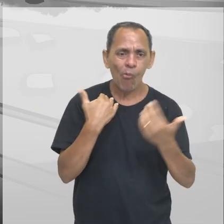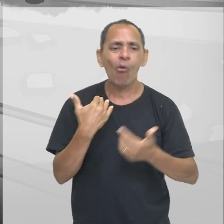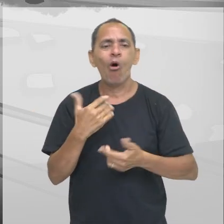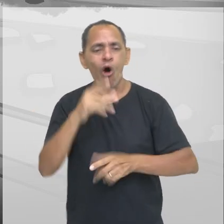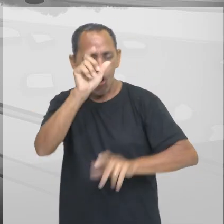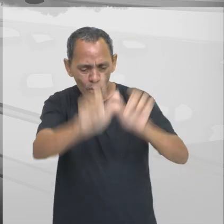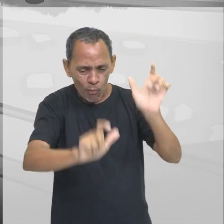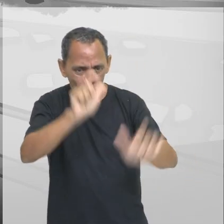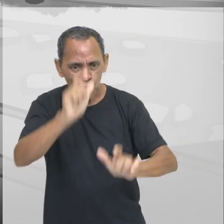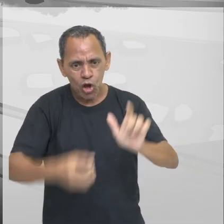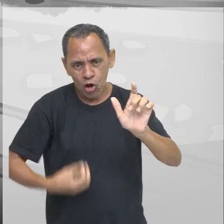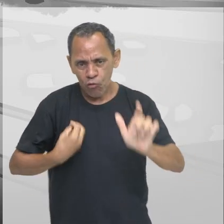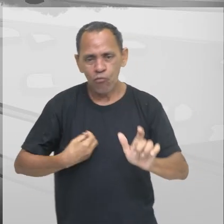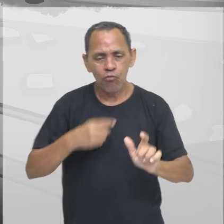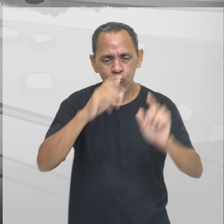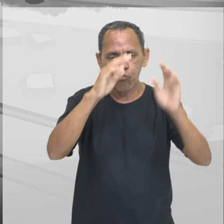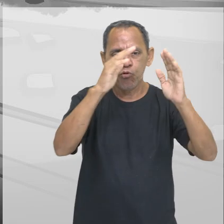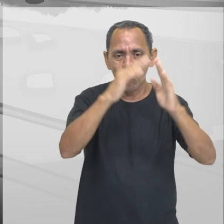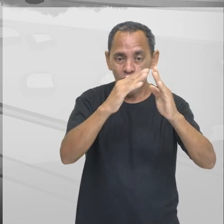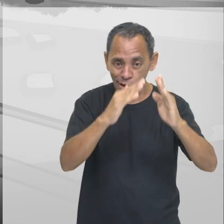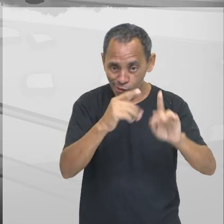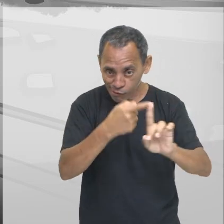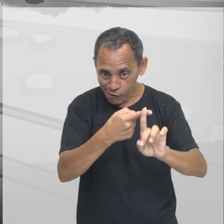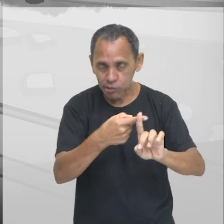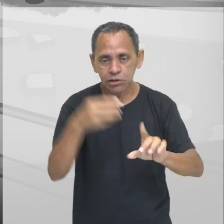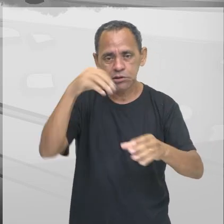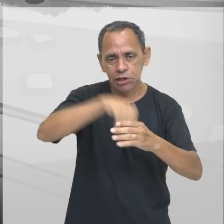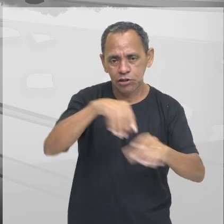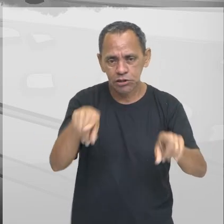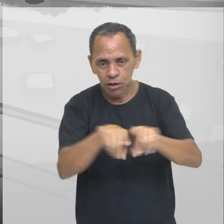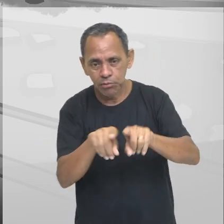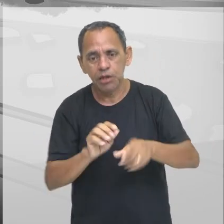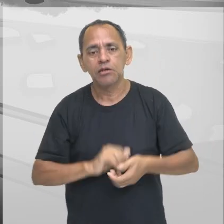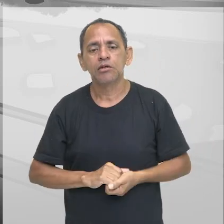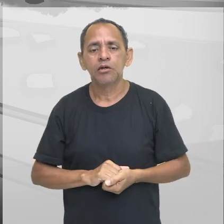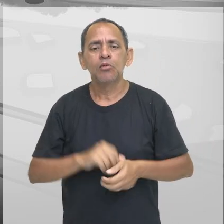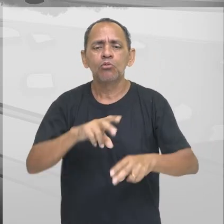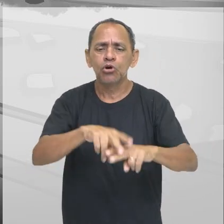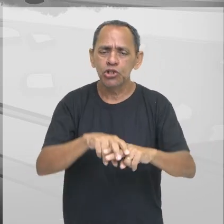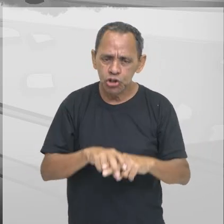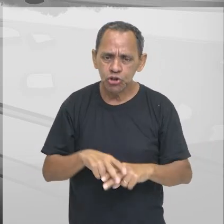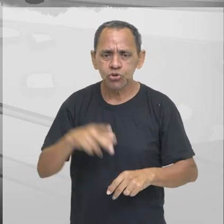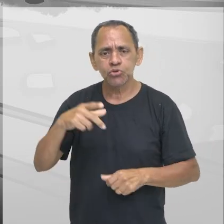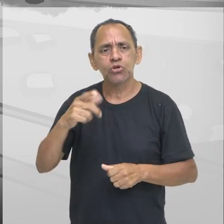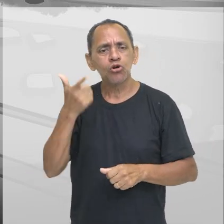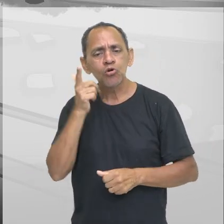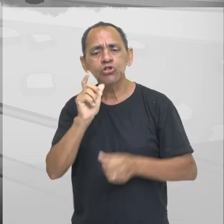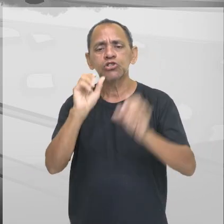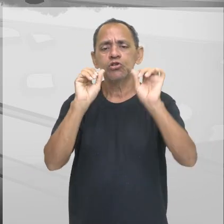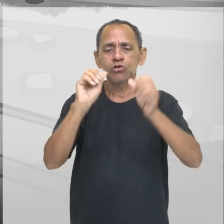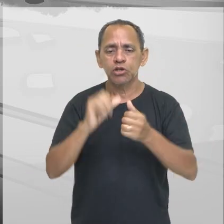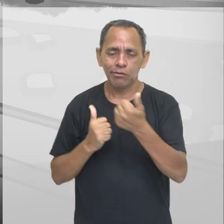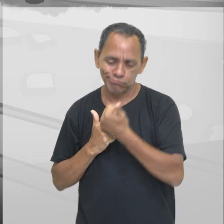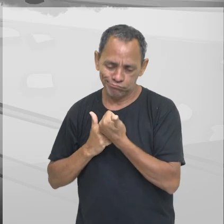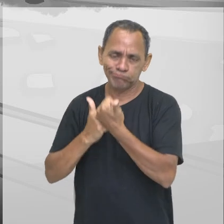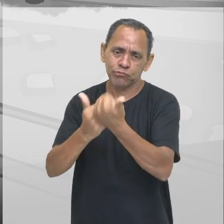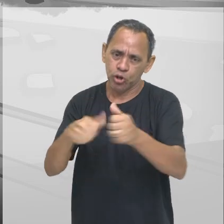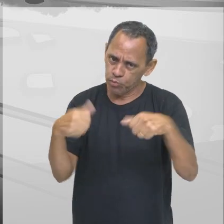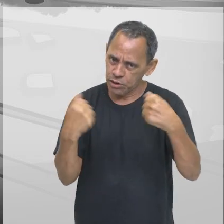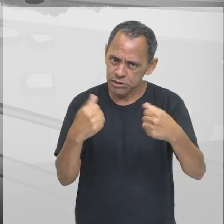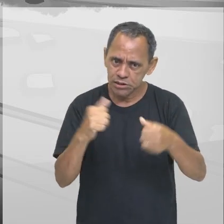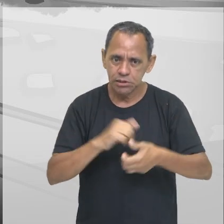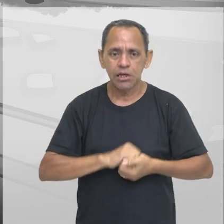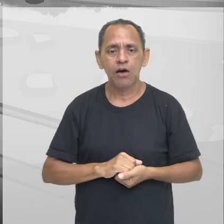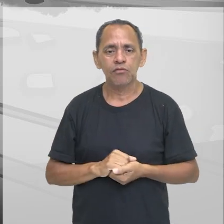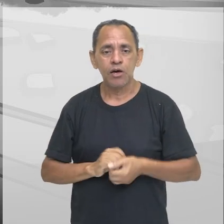dentro dessas igrejas. Com isso, o Getúlio Vargas conseguiu o apoio necessário para dar um golpe de Estado e instituir um